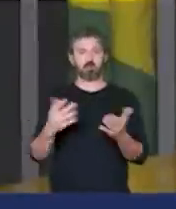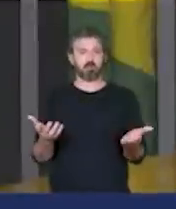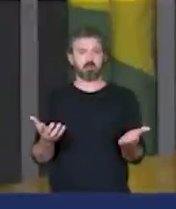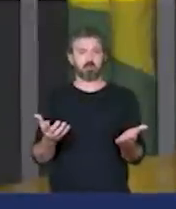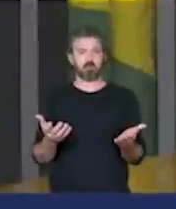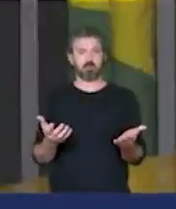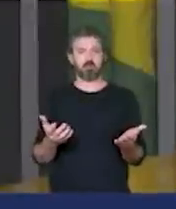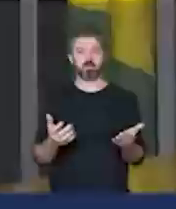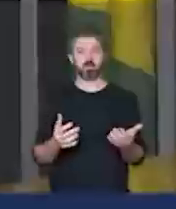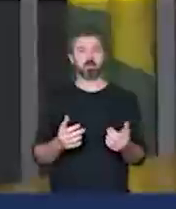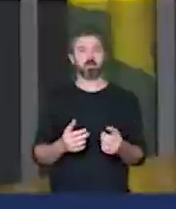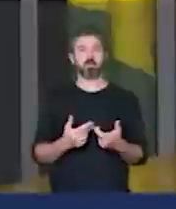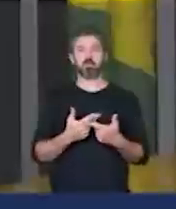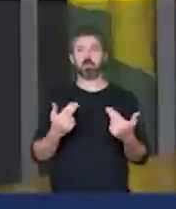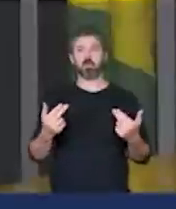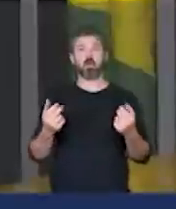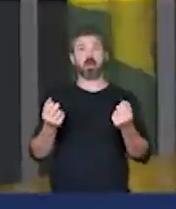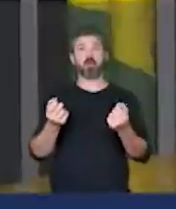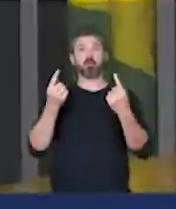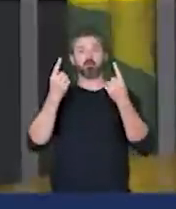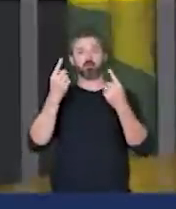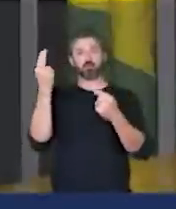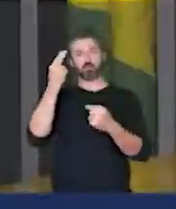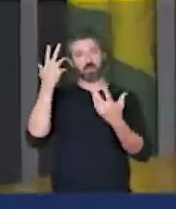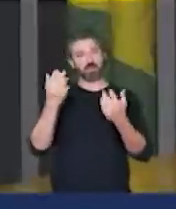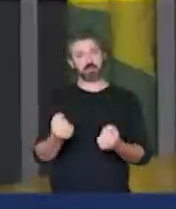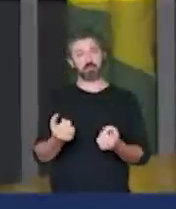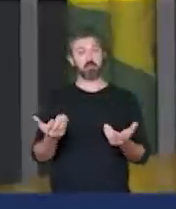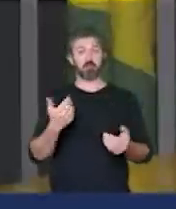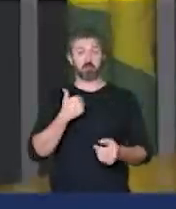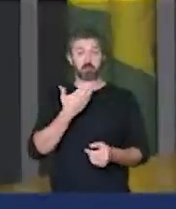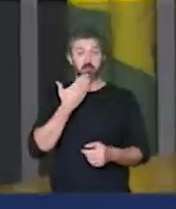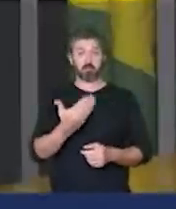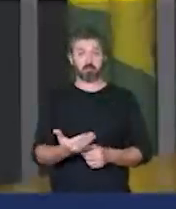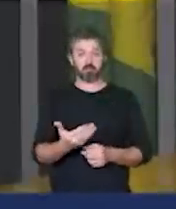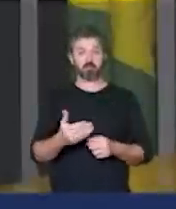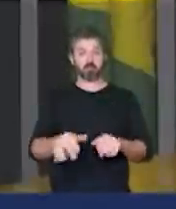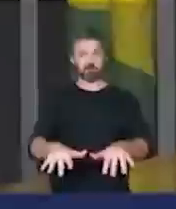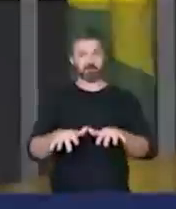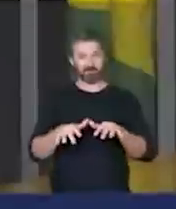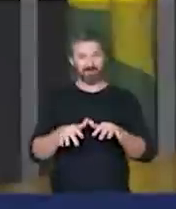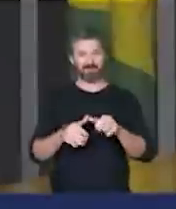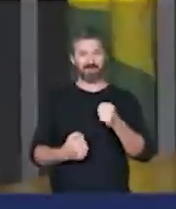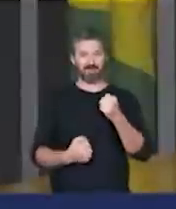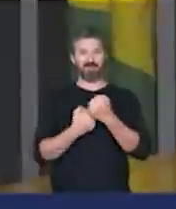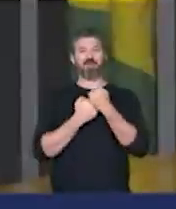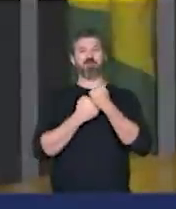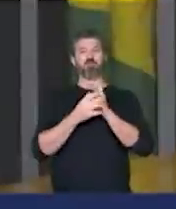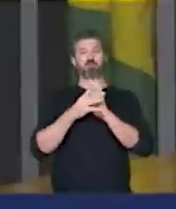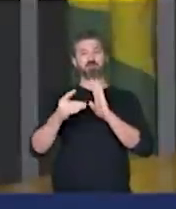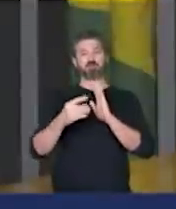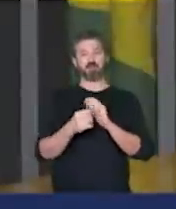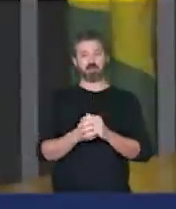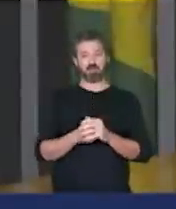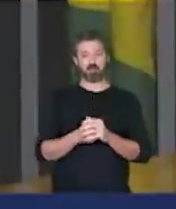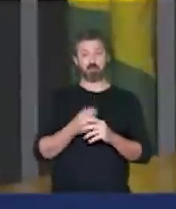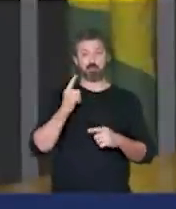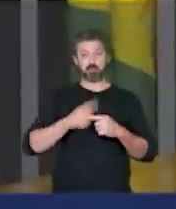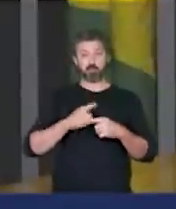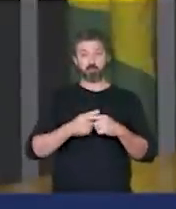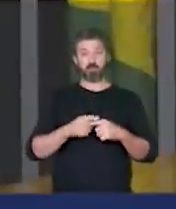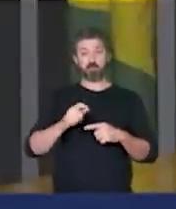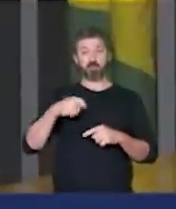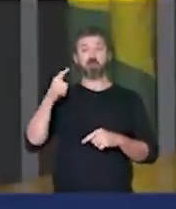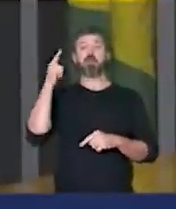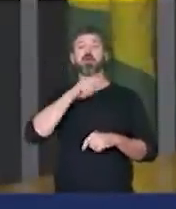Isso é absolutamente inaceitável. Por isso eu peço o apoio do plenário para esse destaque, porque quem mais ganha